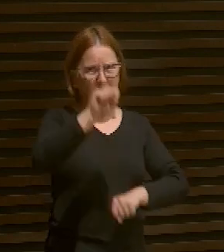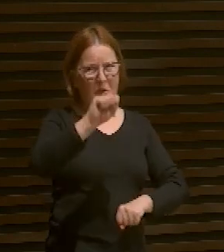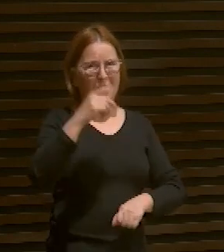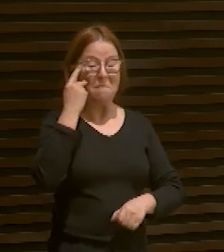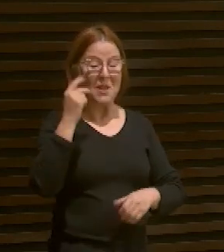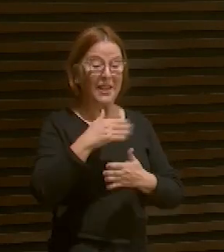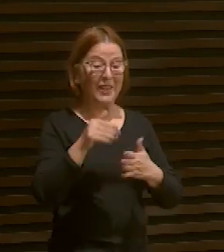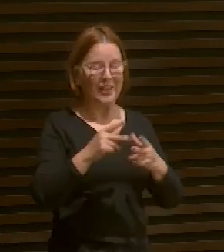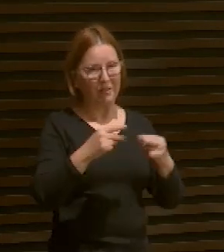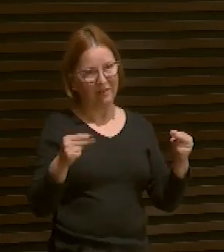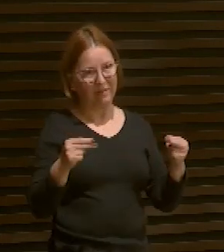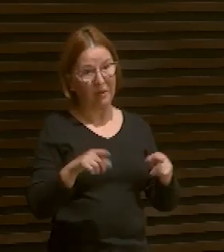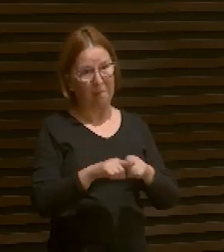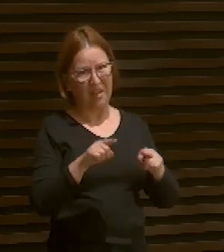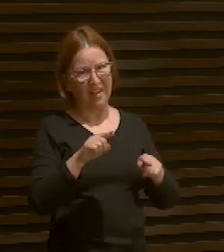que muitas vezes,